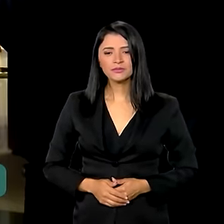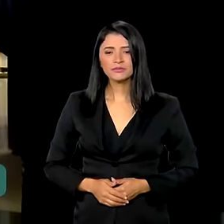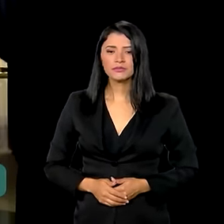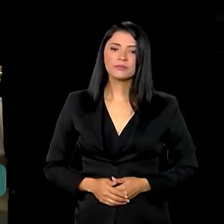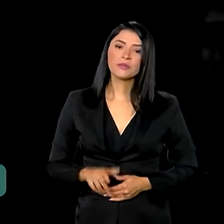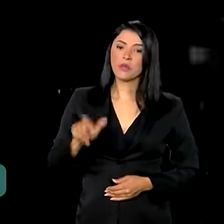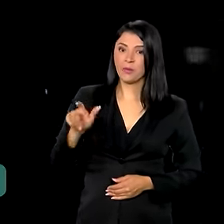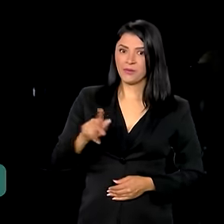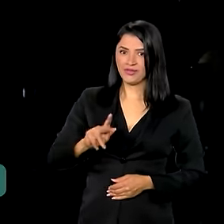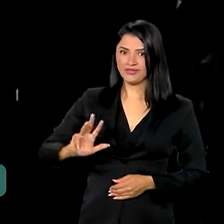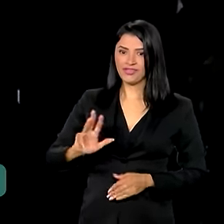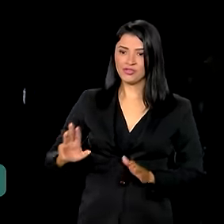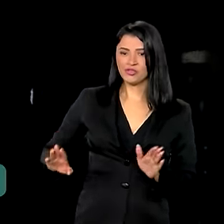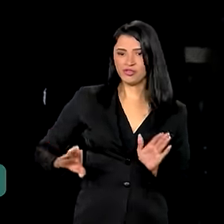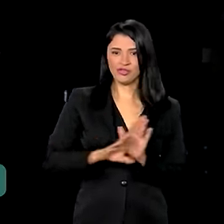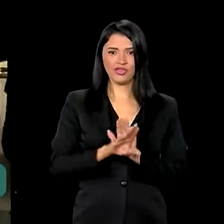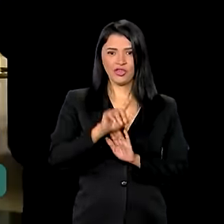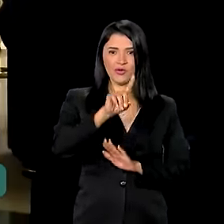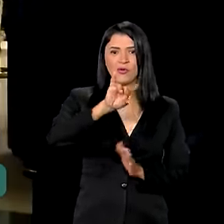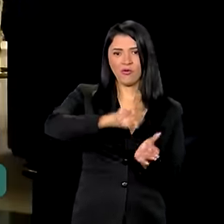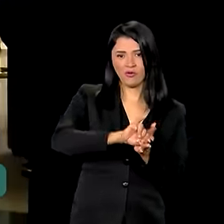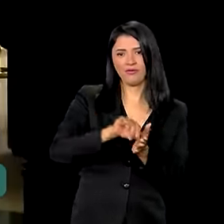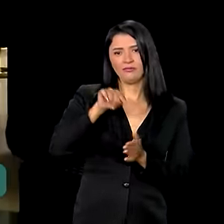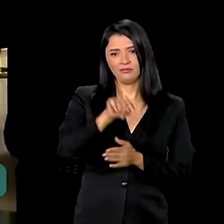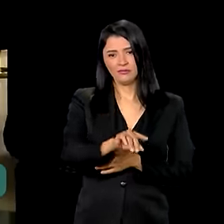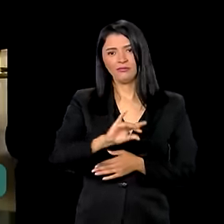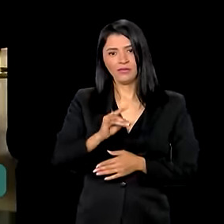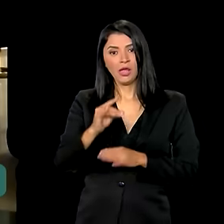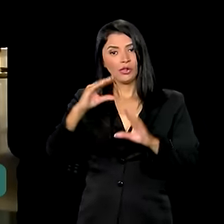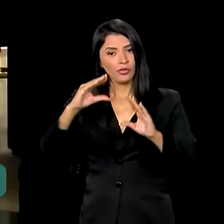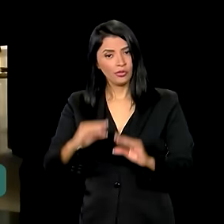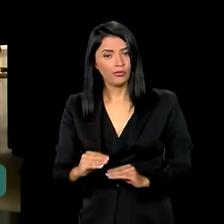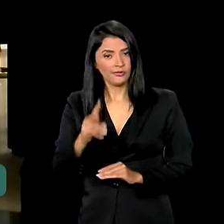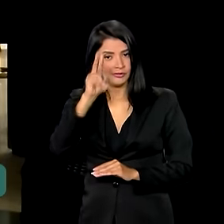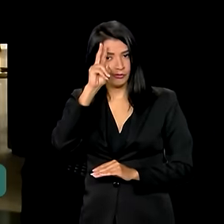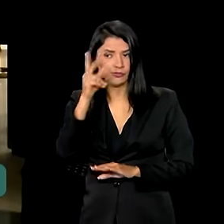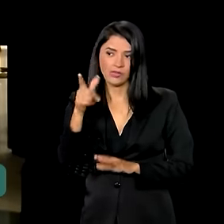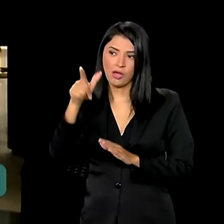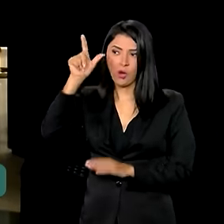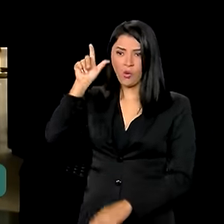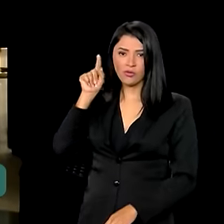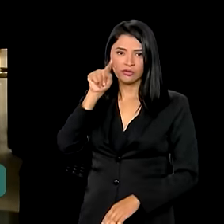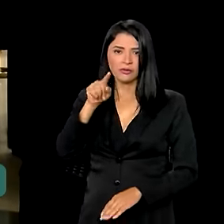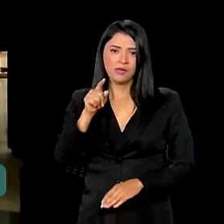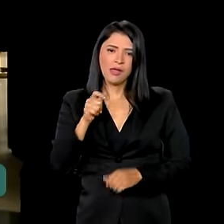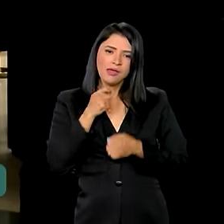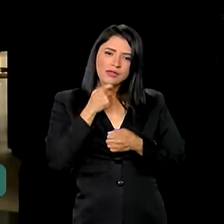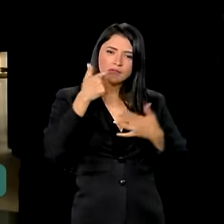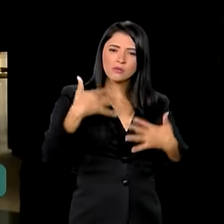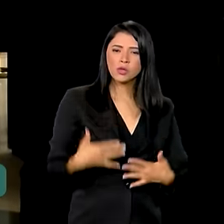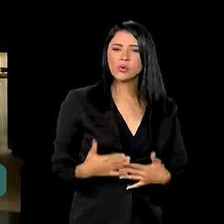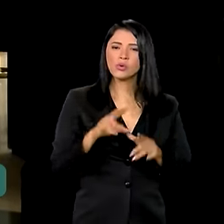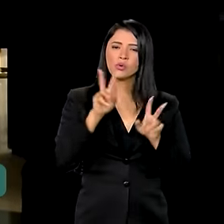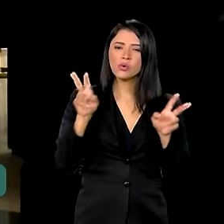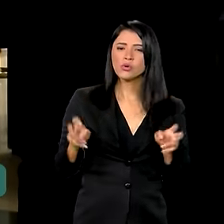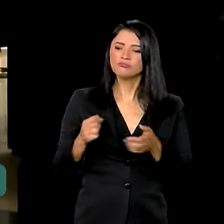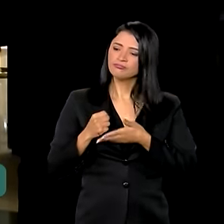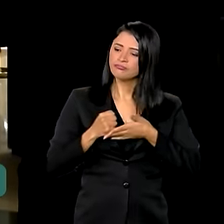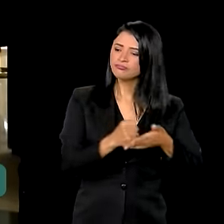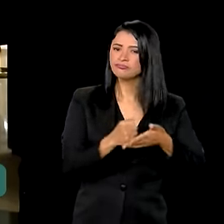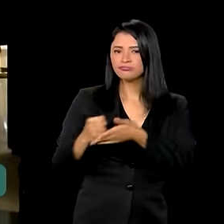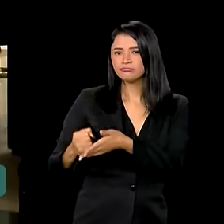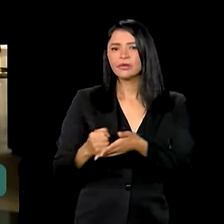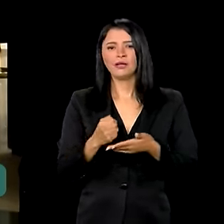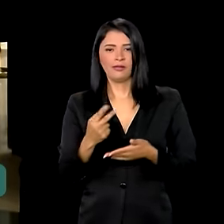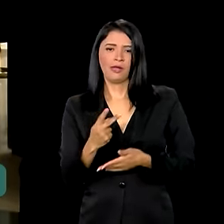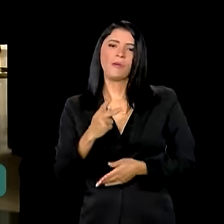O presidente Lula chegou a Santa Cruz de la Sierra na noite desta segunda-feira e, aos jornalistas, falou sobre a cooperação